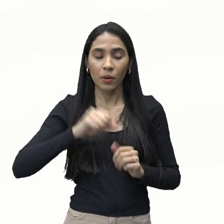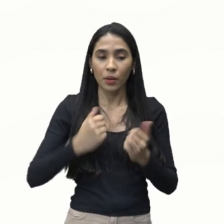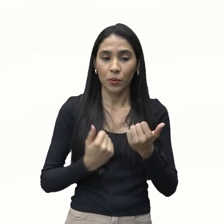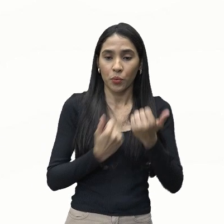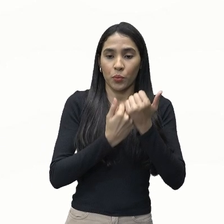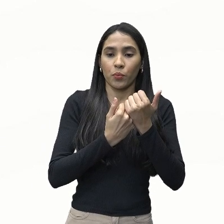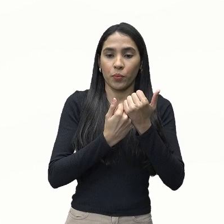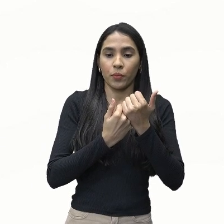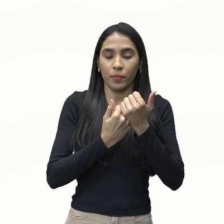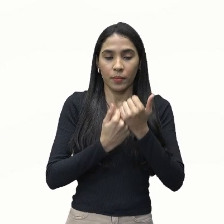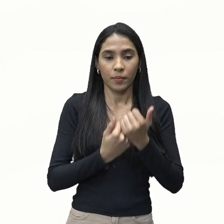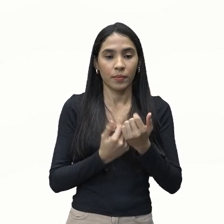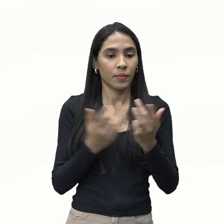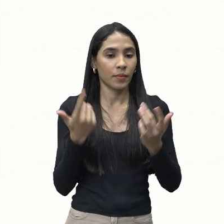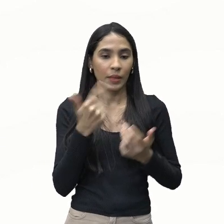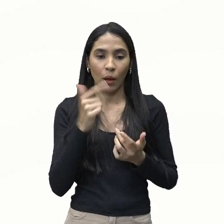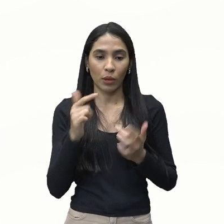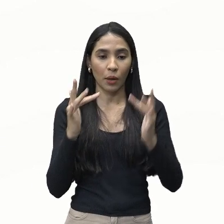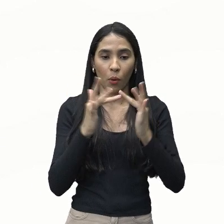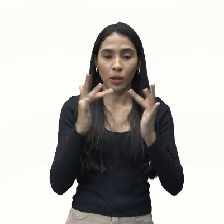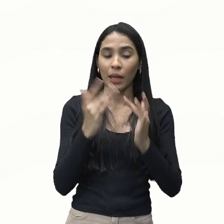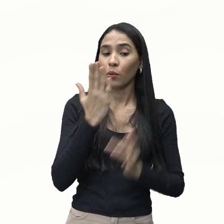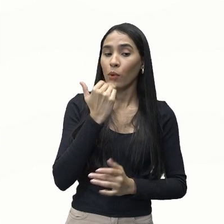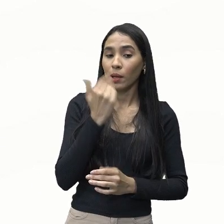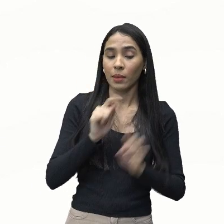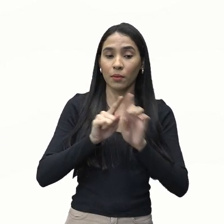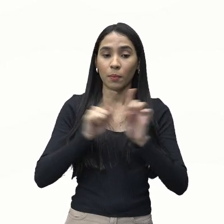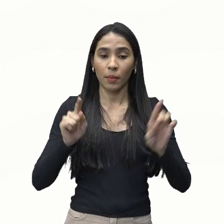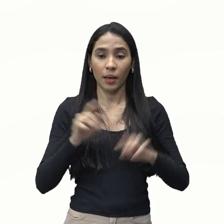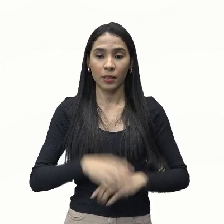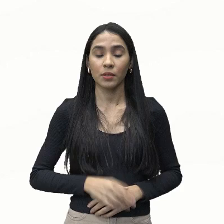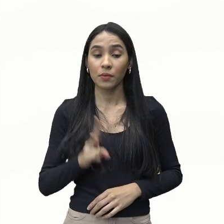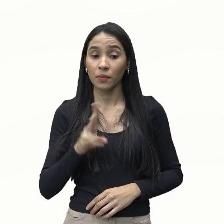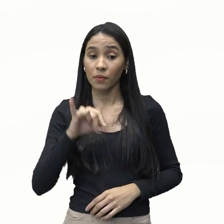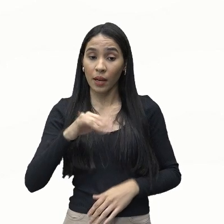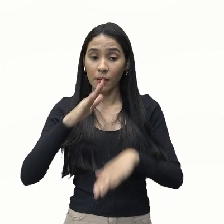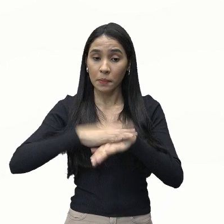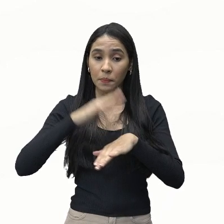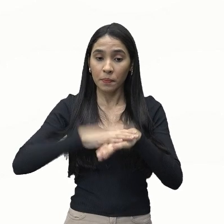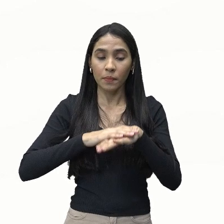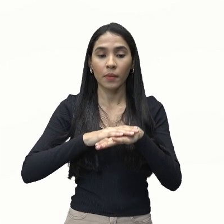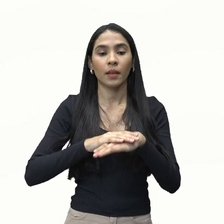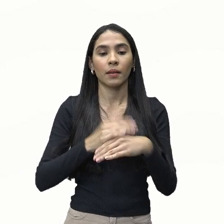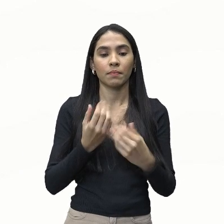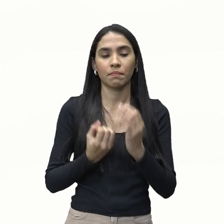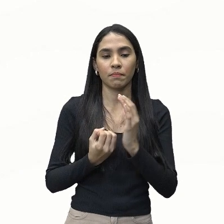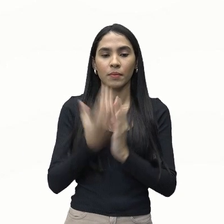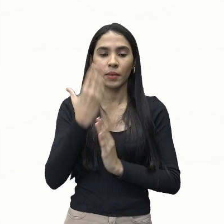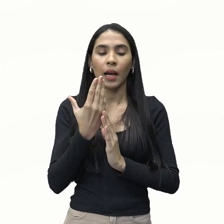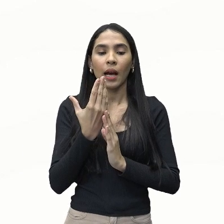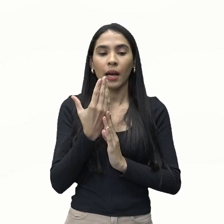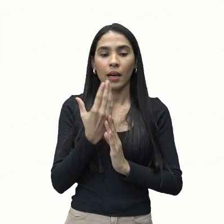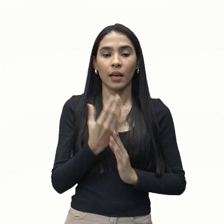ou anexos que não vão ter contato com o alimento, mas eles vão aí produzir enzimas,